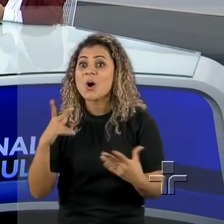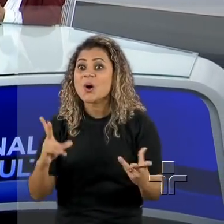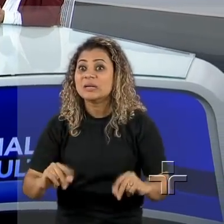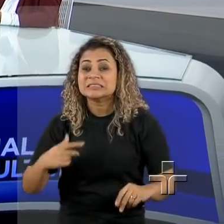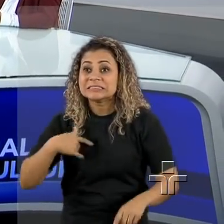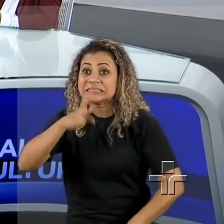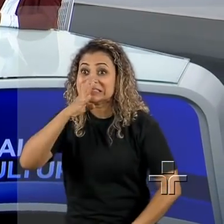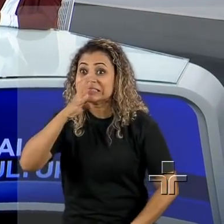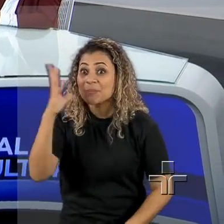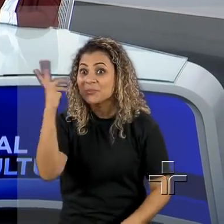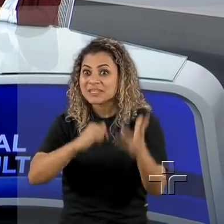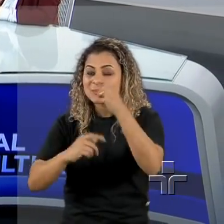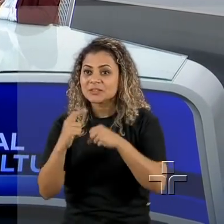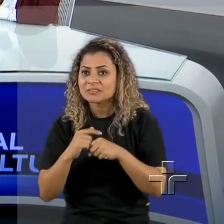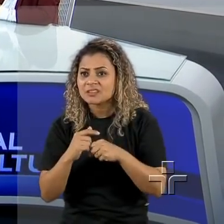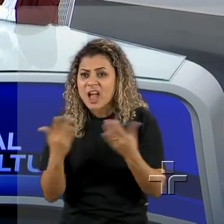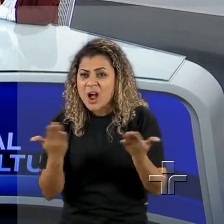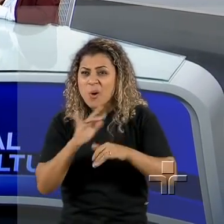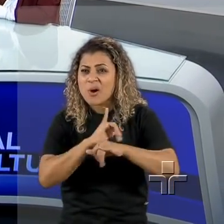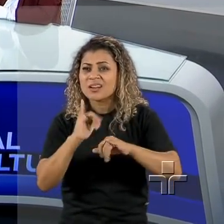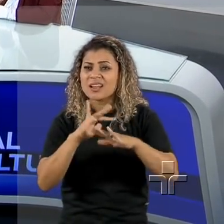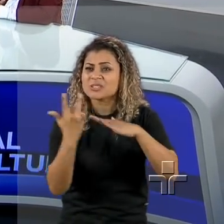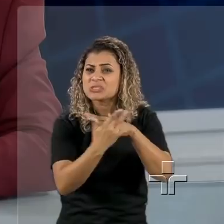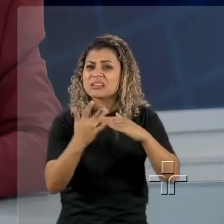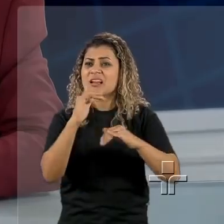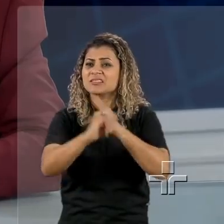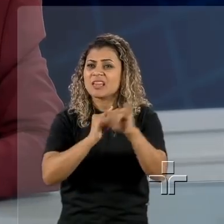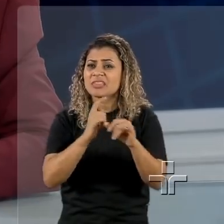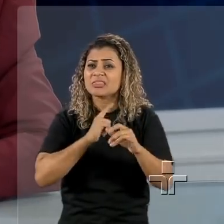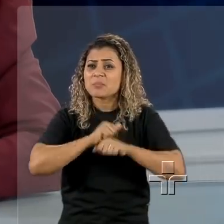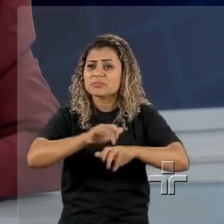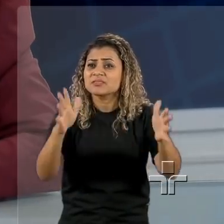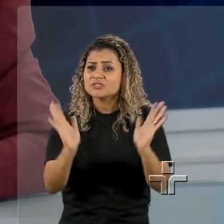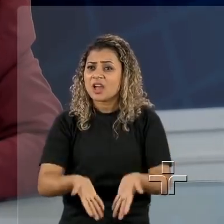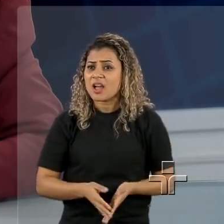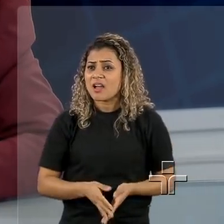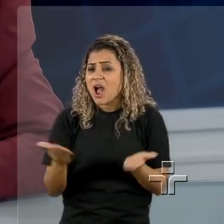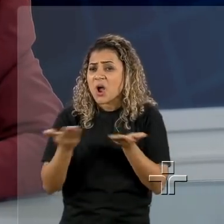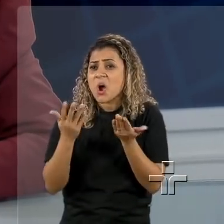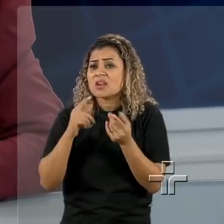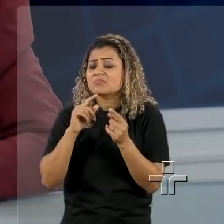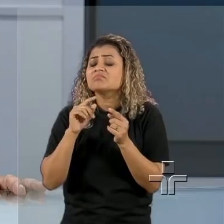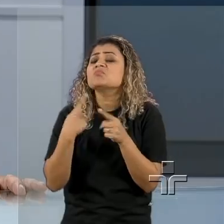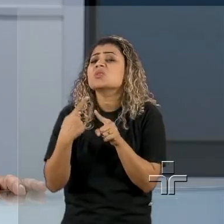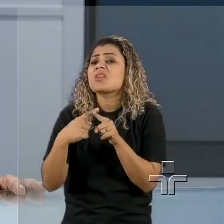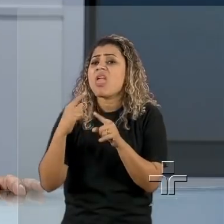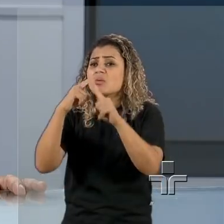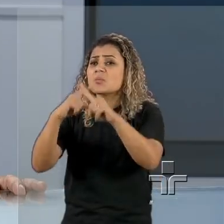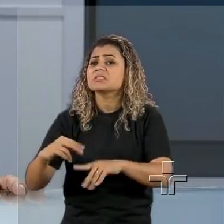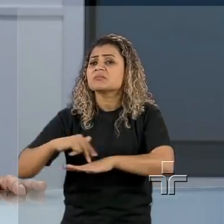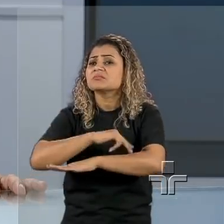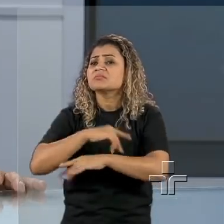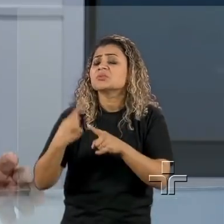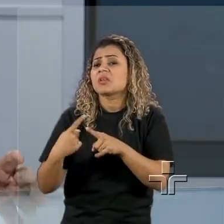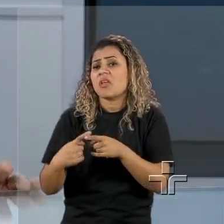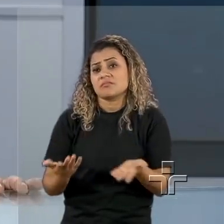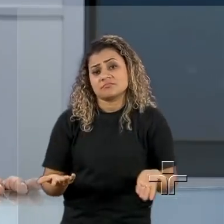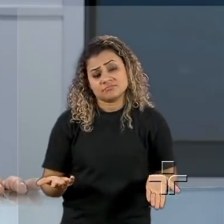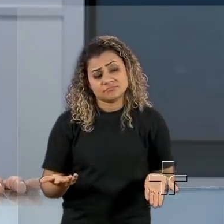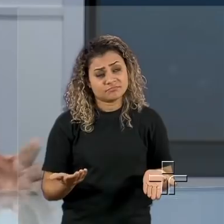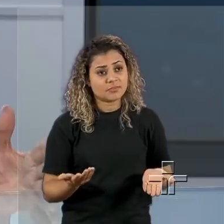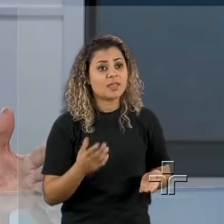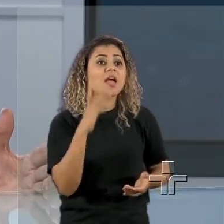inveja e raiva, tá? Acho que esse é uma área. A outra área é a última entrevistada, quer dizer, eu não vejo porque